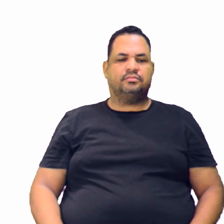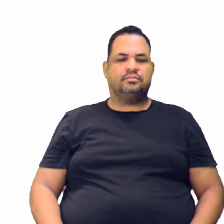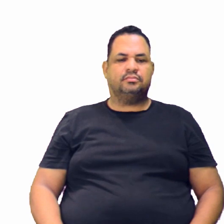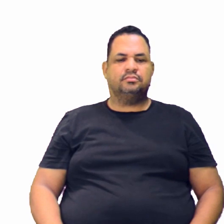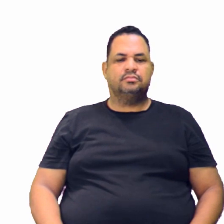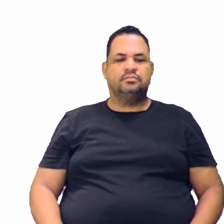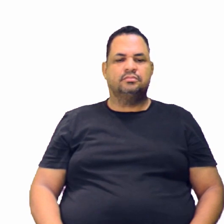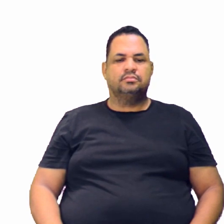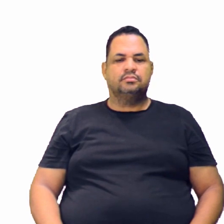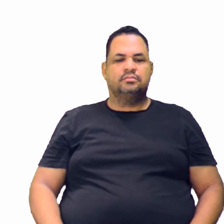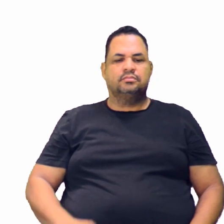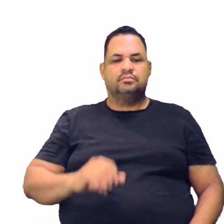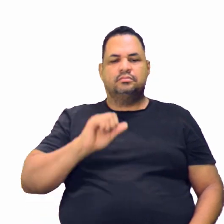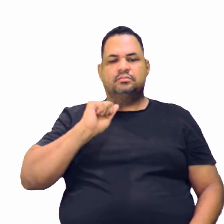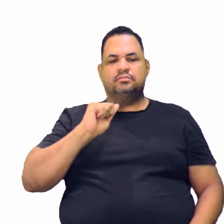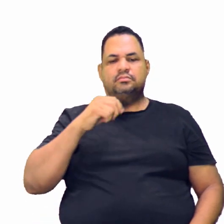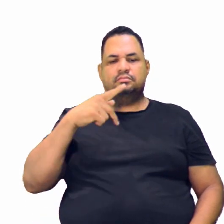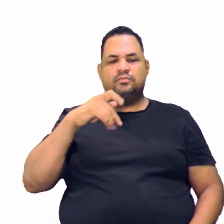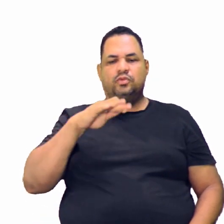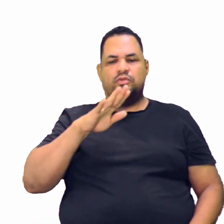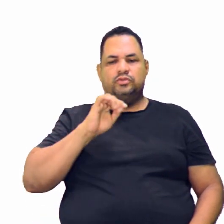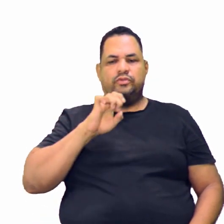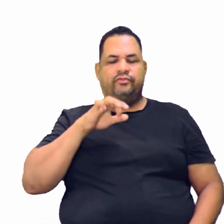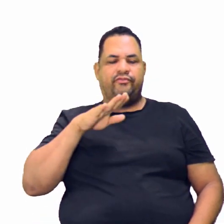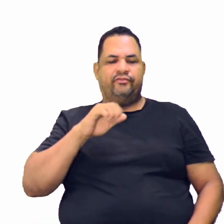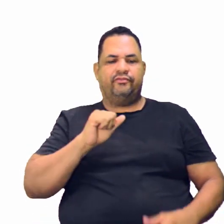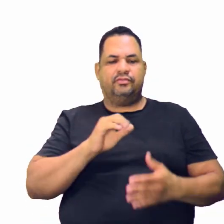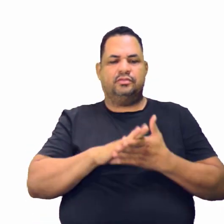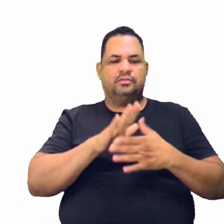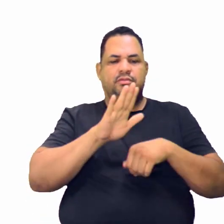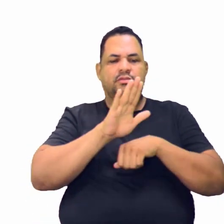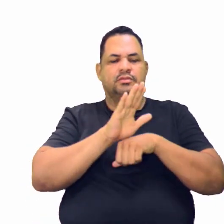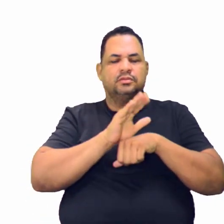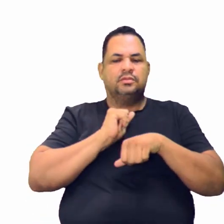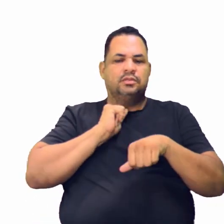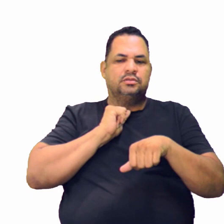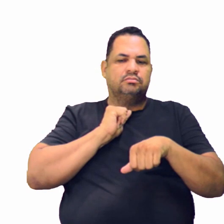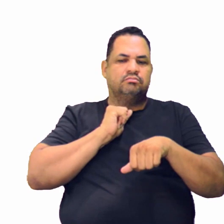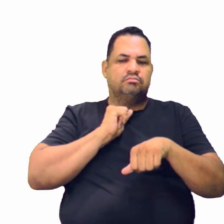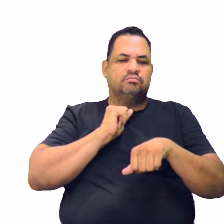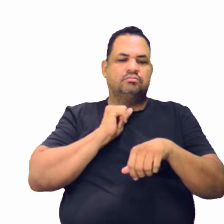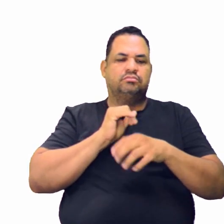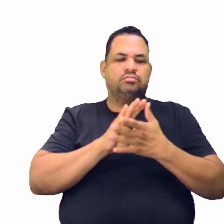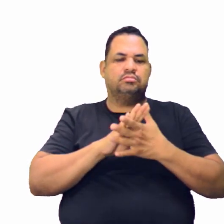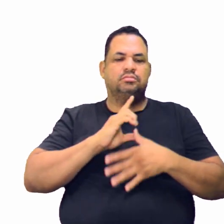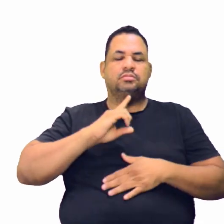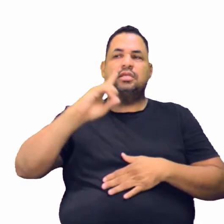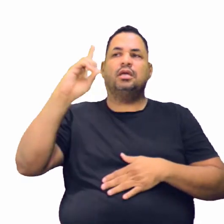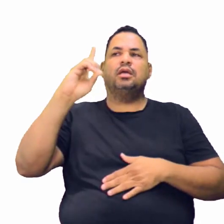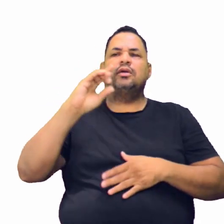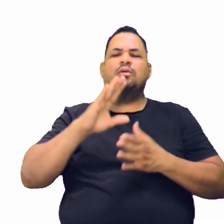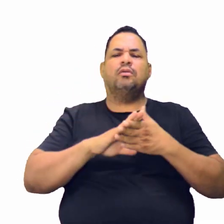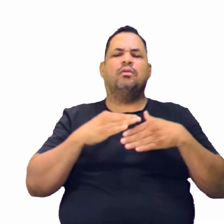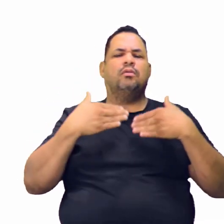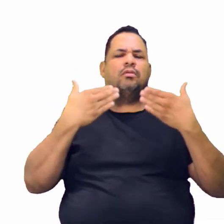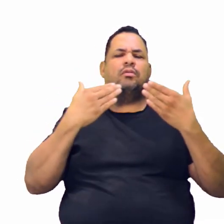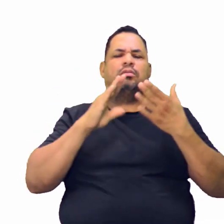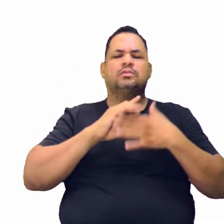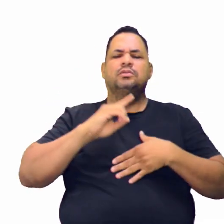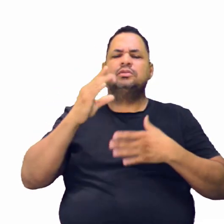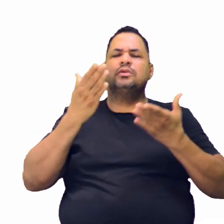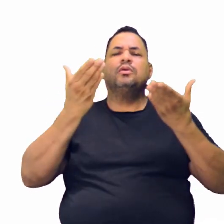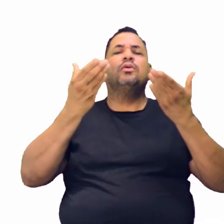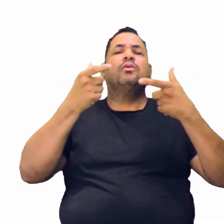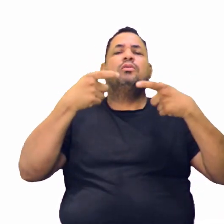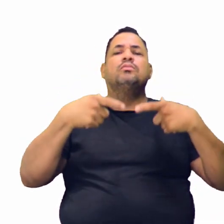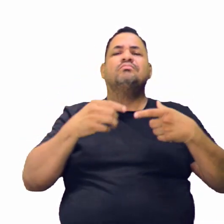tá certo? Apóstrofe, olha aquela invocação, aquele chamamento, né? Deus, ó Deus, onde estás